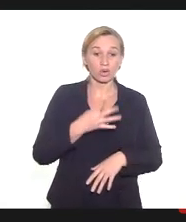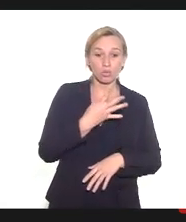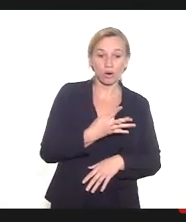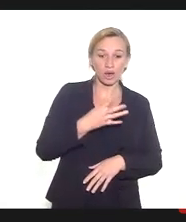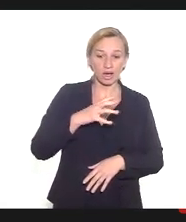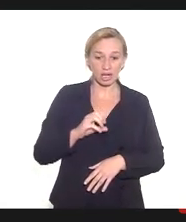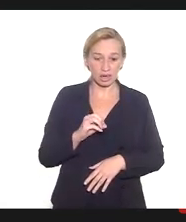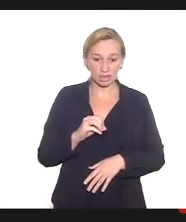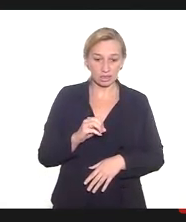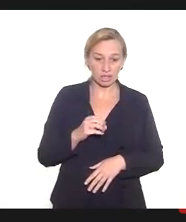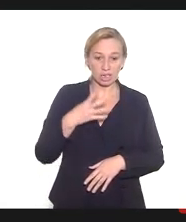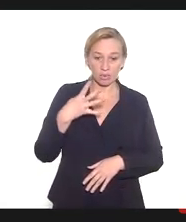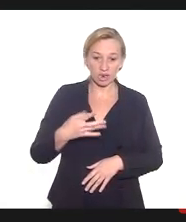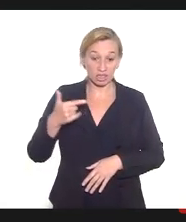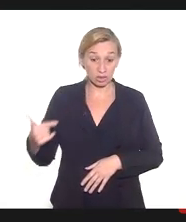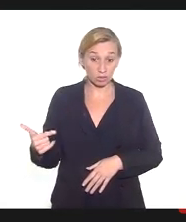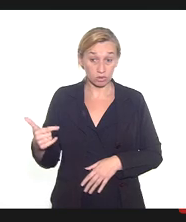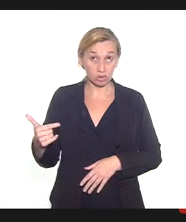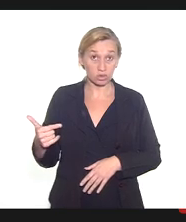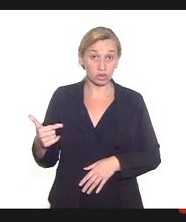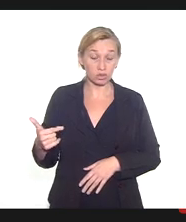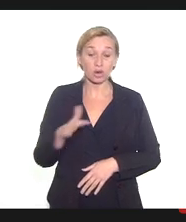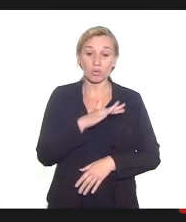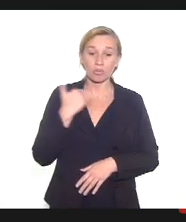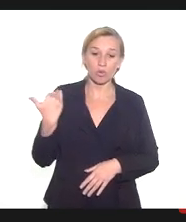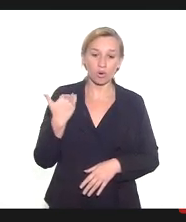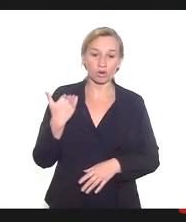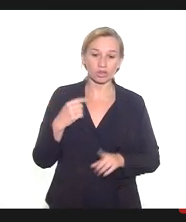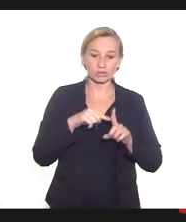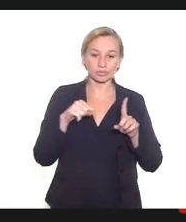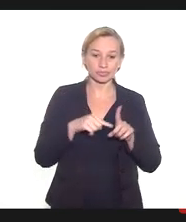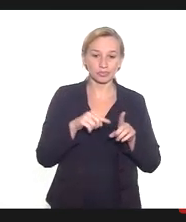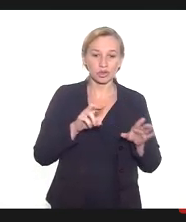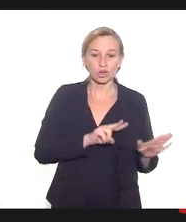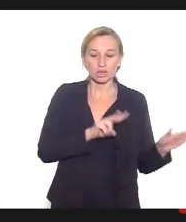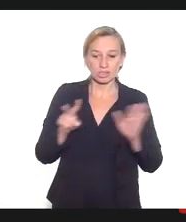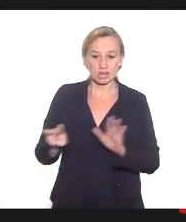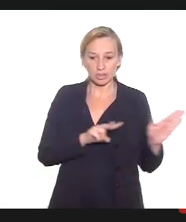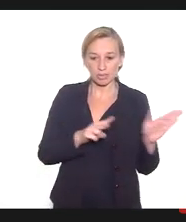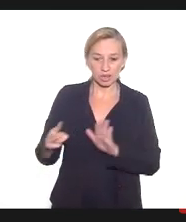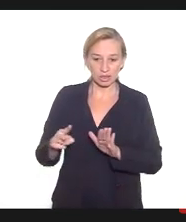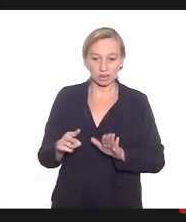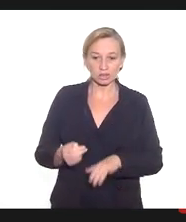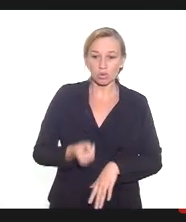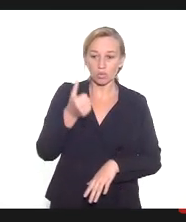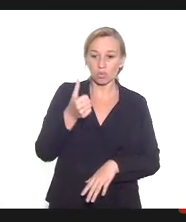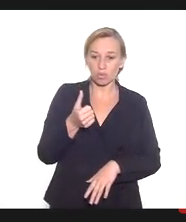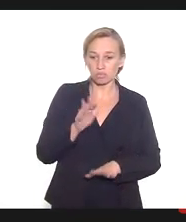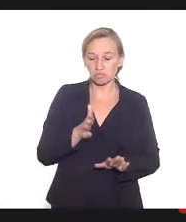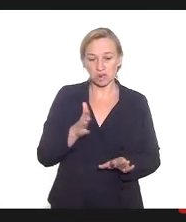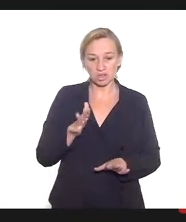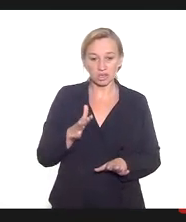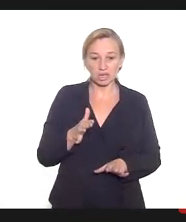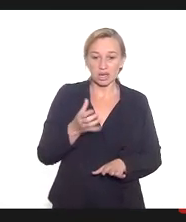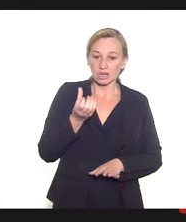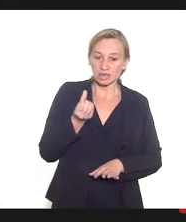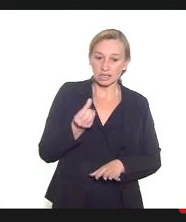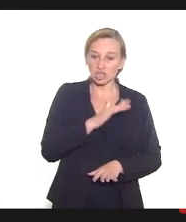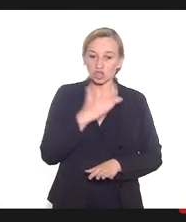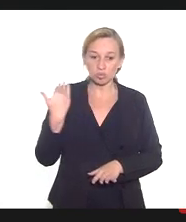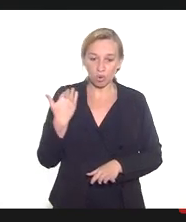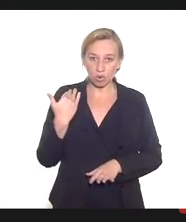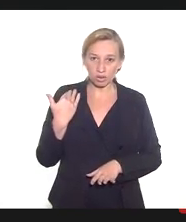40 a 42 óbitos maternos os semana então são quase são cerca de seis